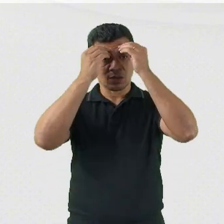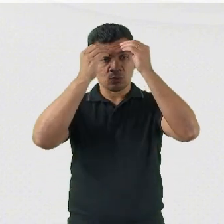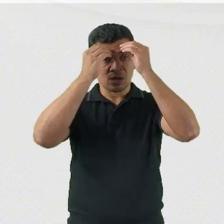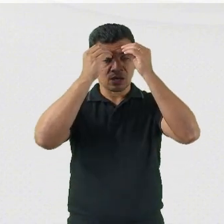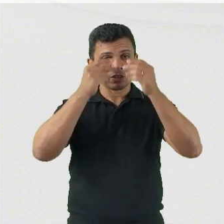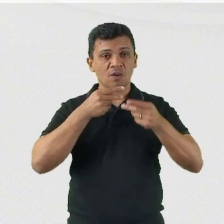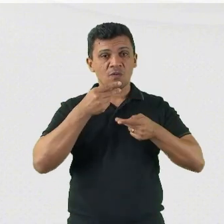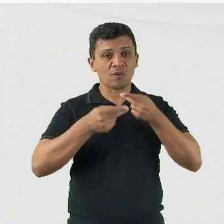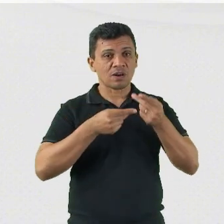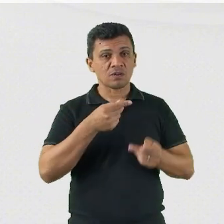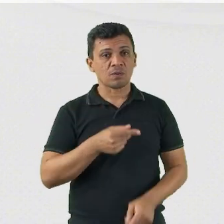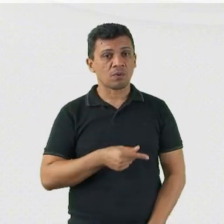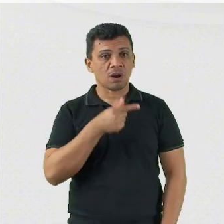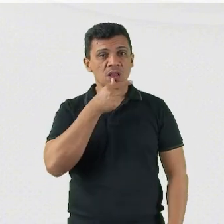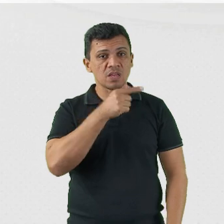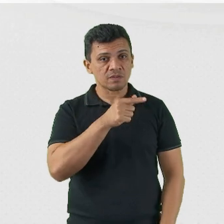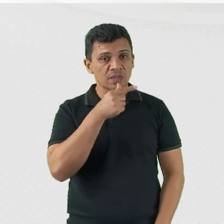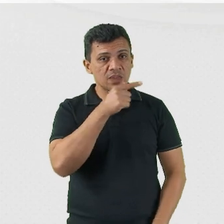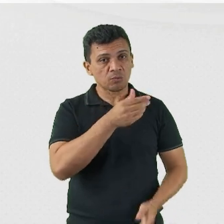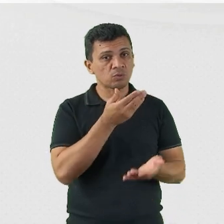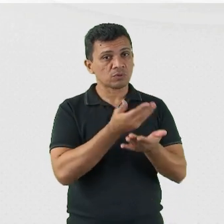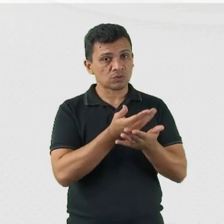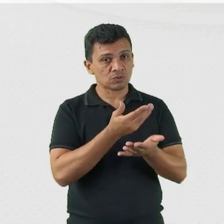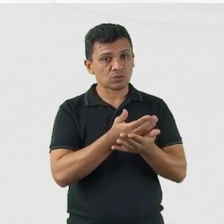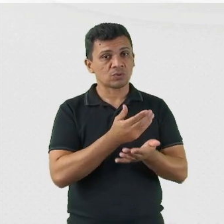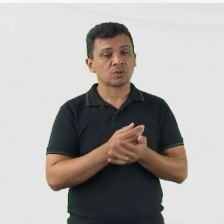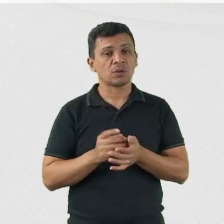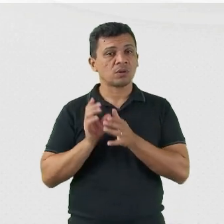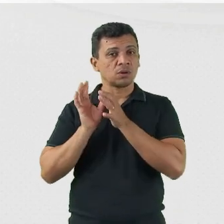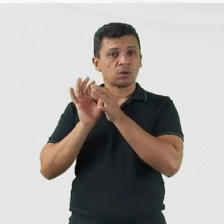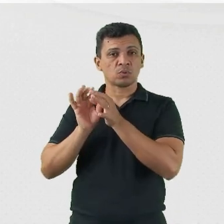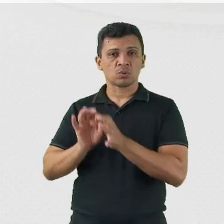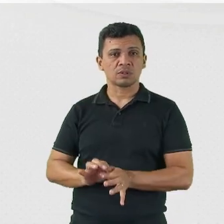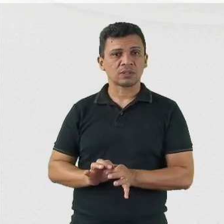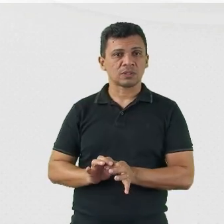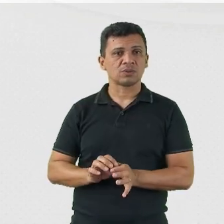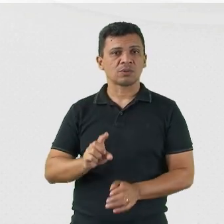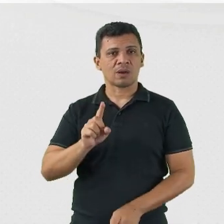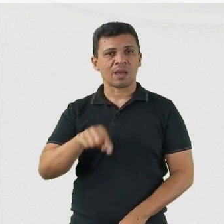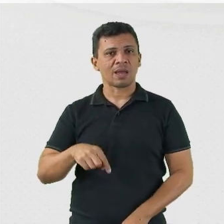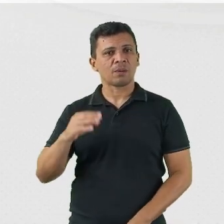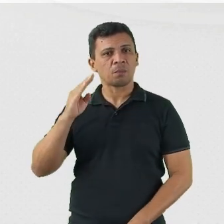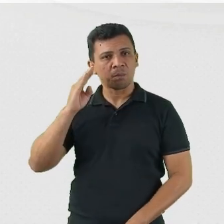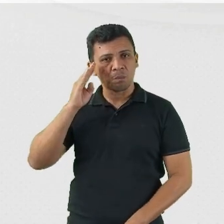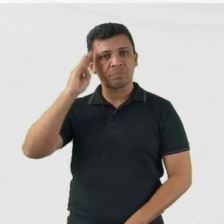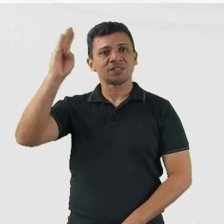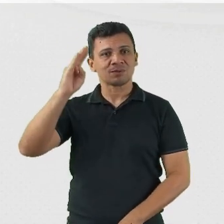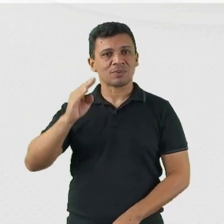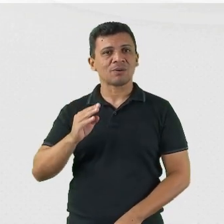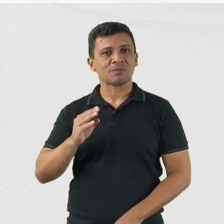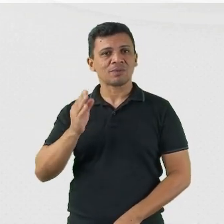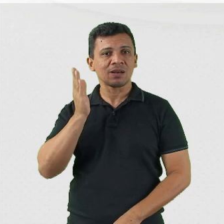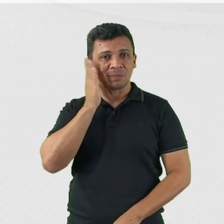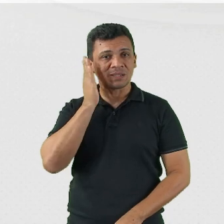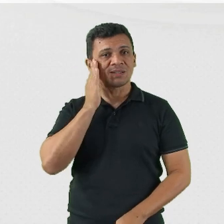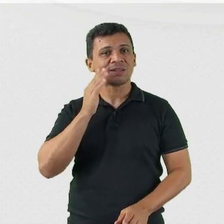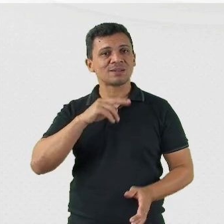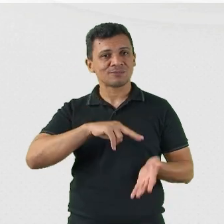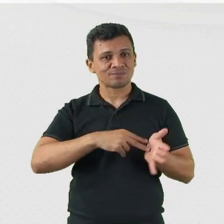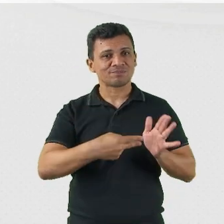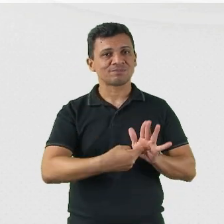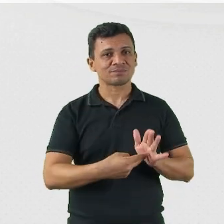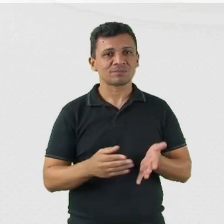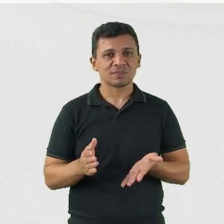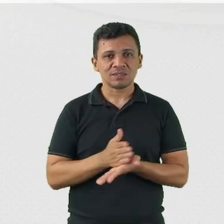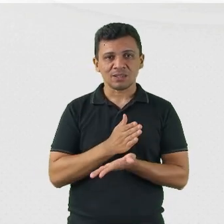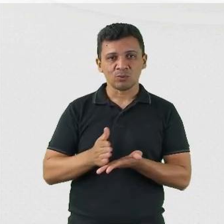falamos de idioma, de estudo de línguas, o contexto é a chave para a gente determinar significados. Alguns